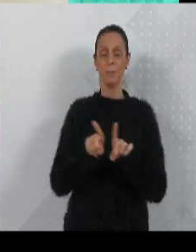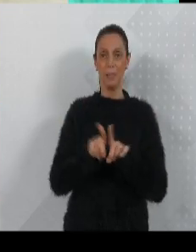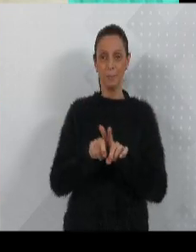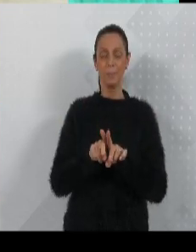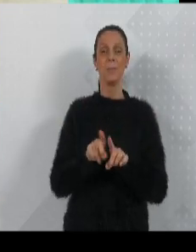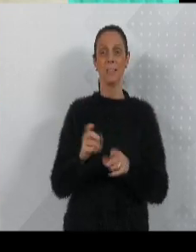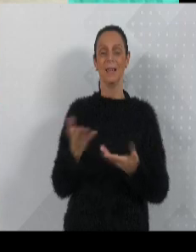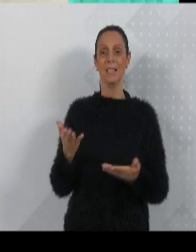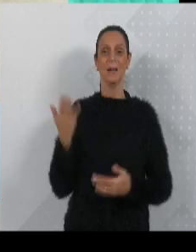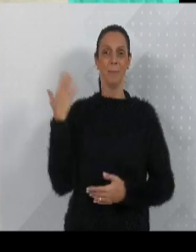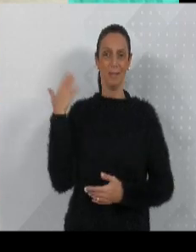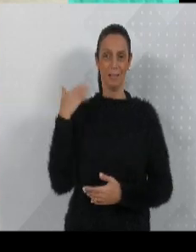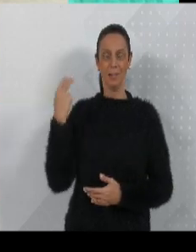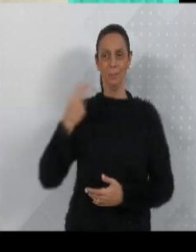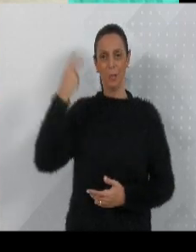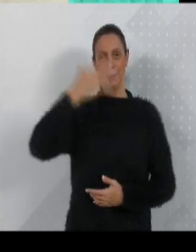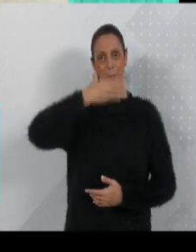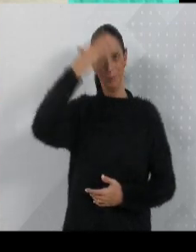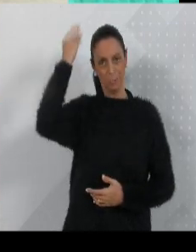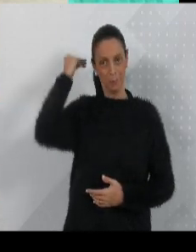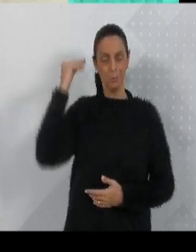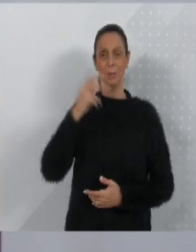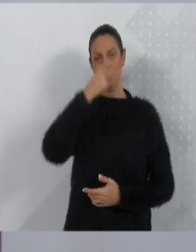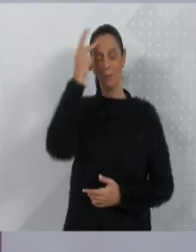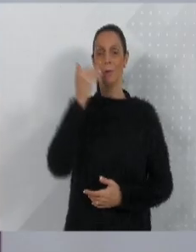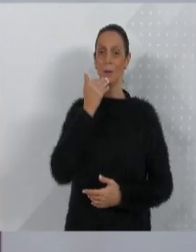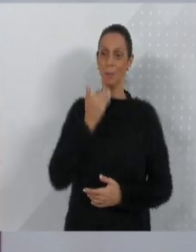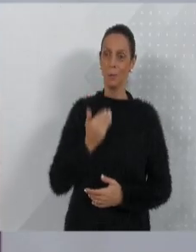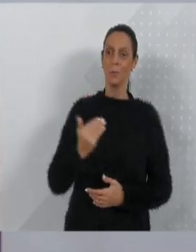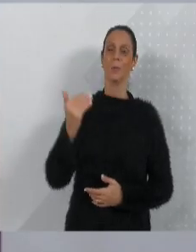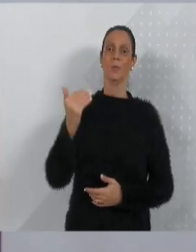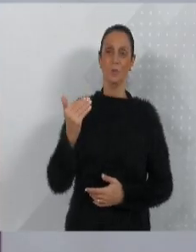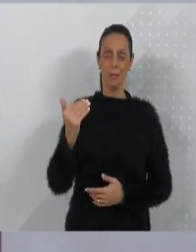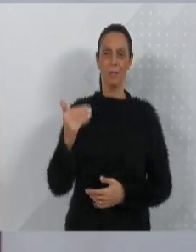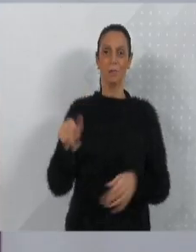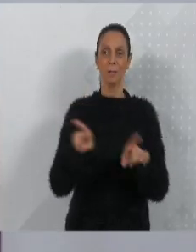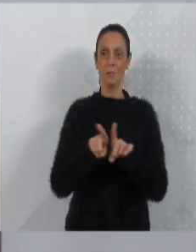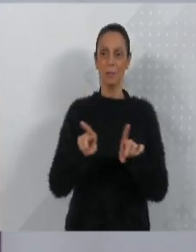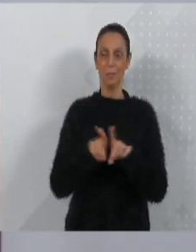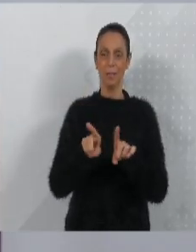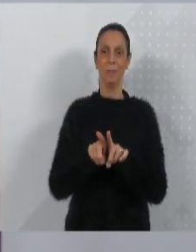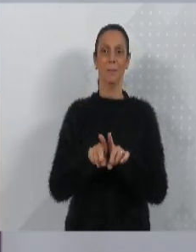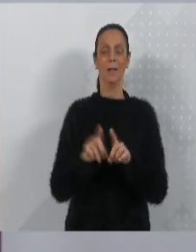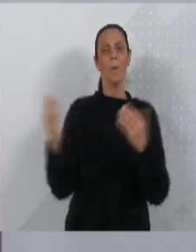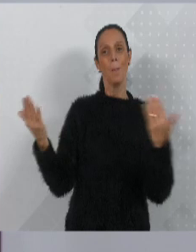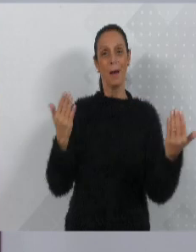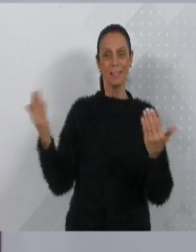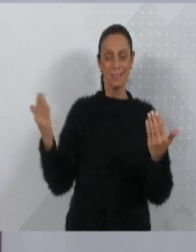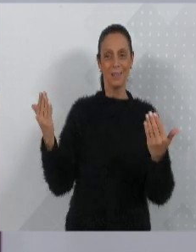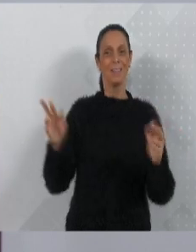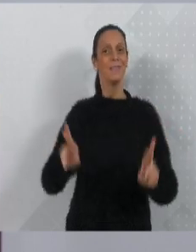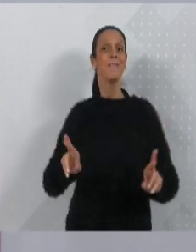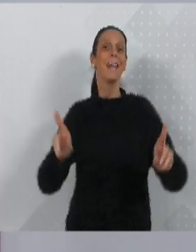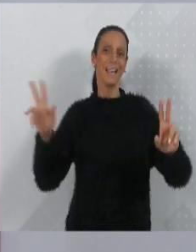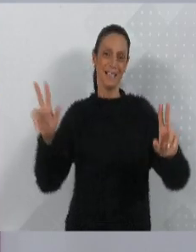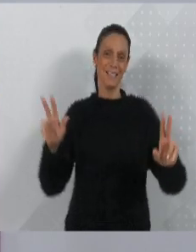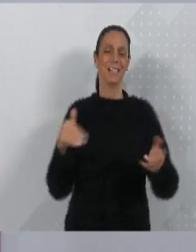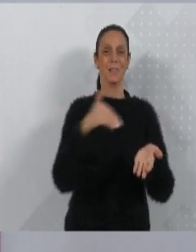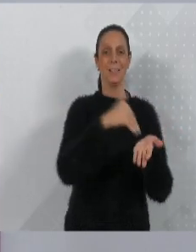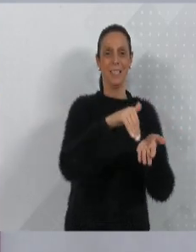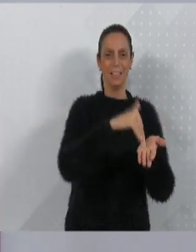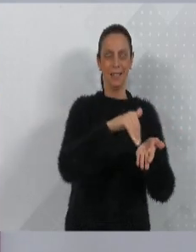Matias então todo mundo elou aí o a a diferença do não também desprestigiando